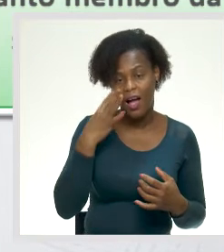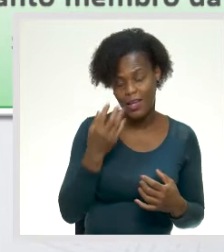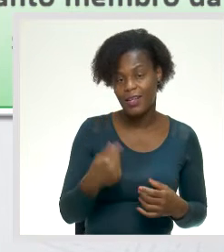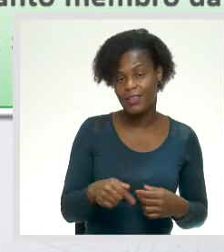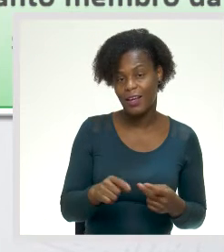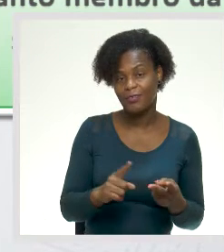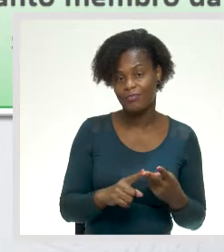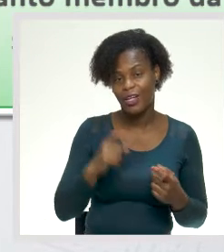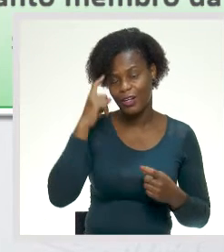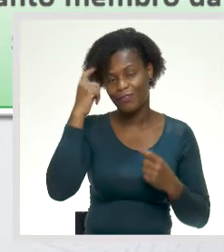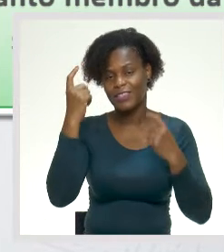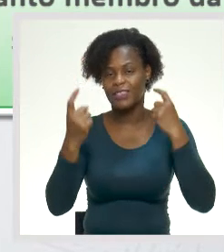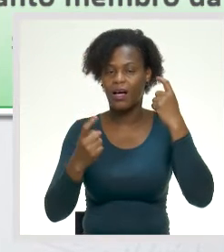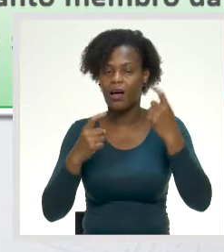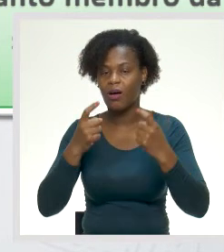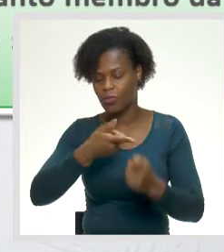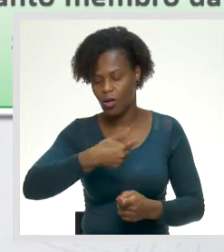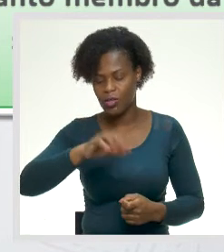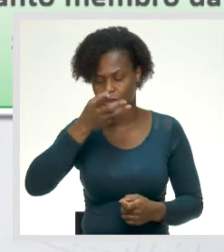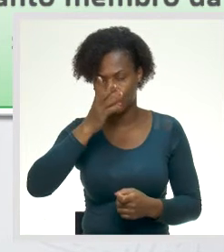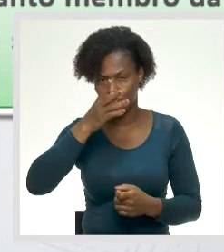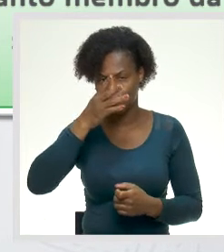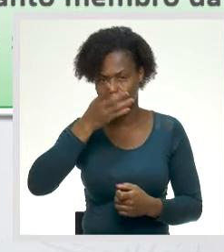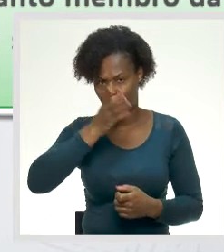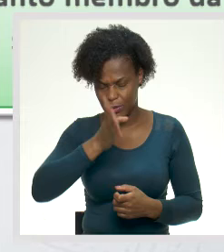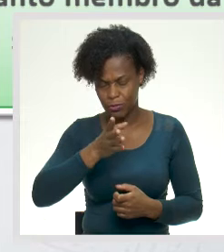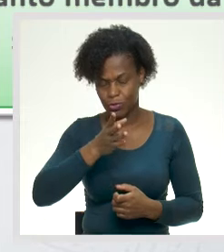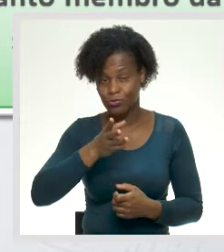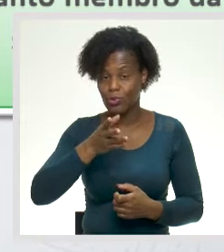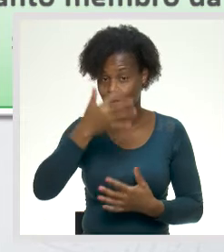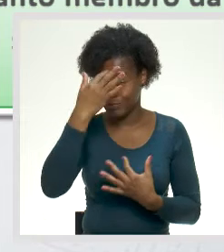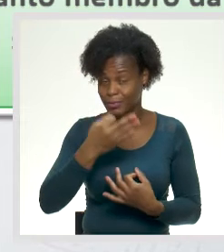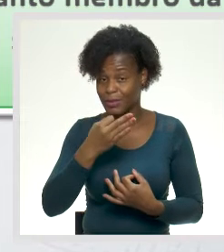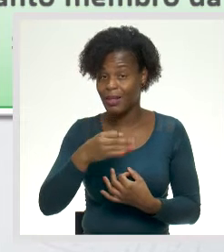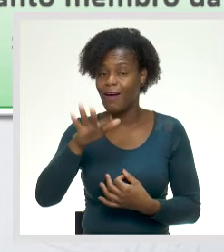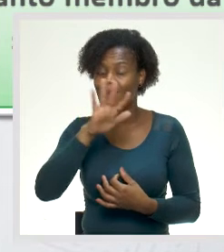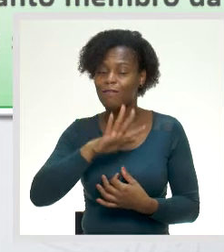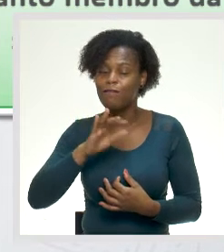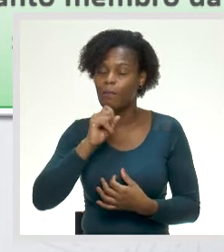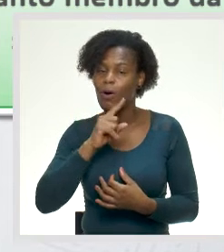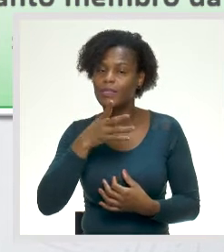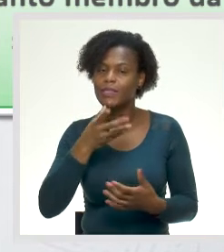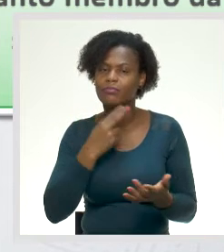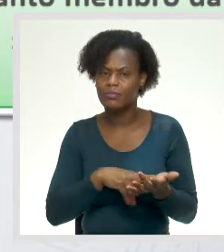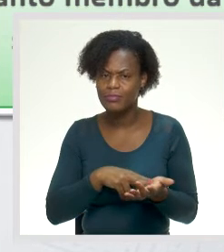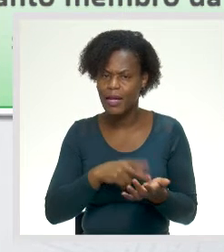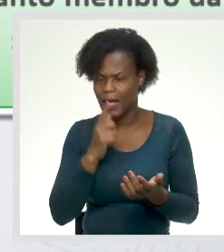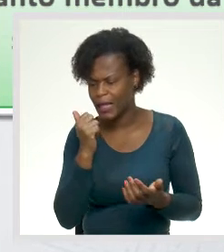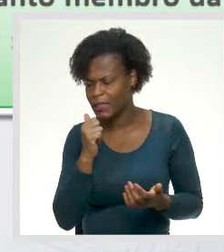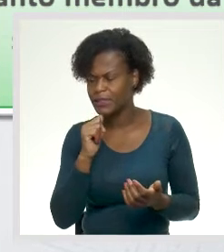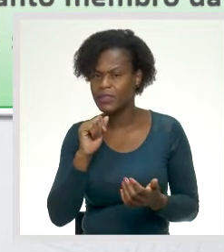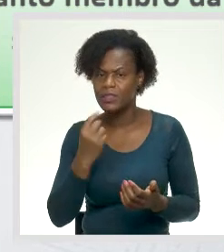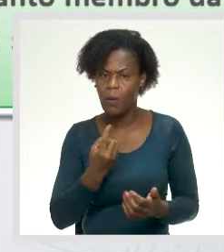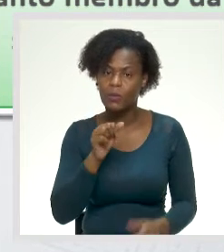Ainda temos reflexão sobre os nossos atos e costumes, no sentido de confirmar se eles são